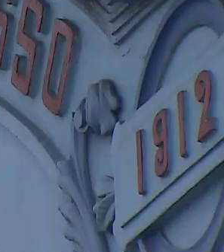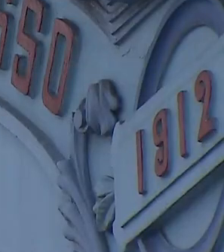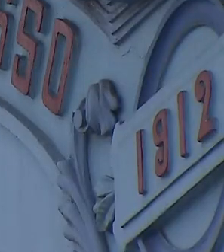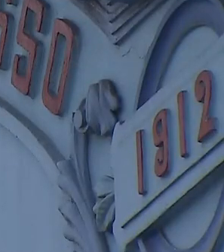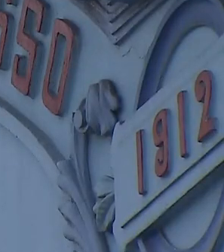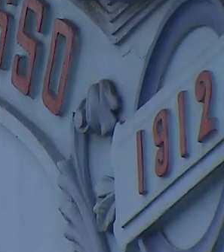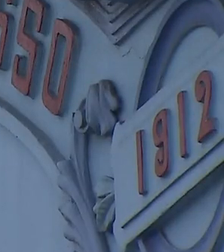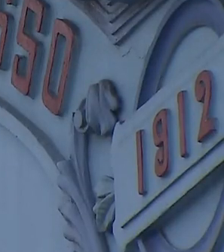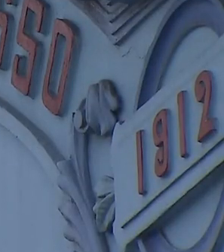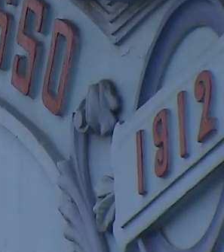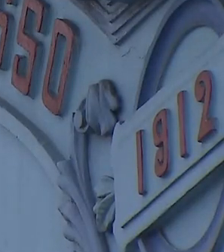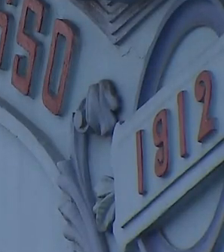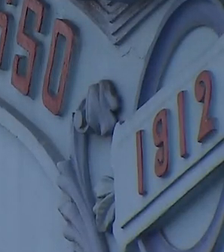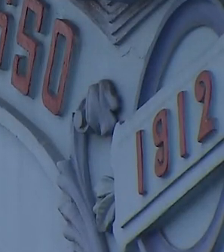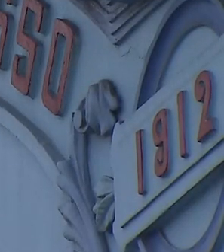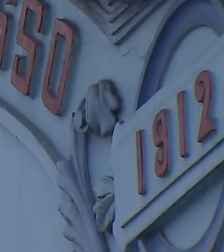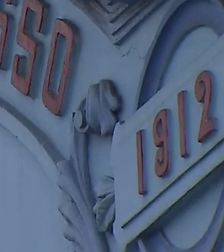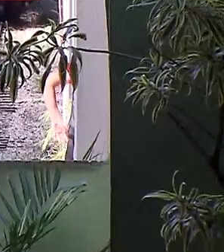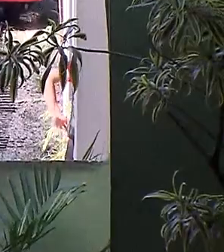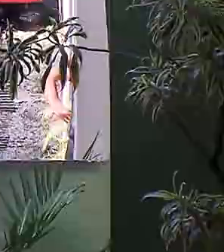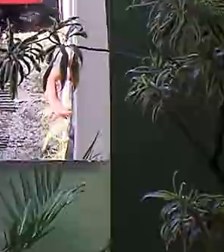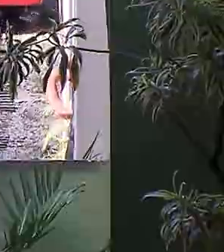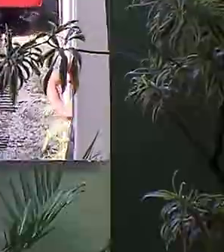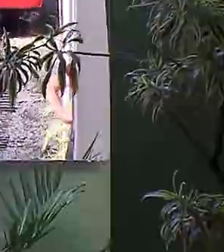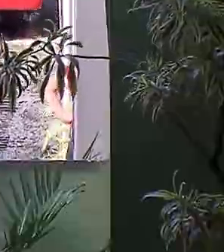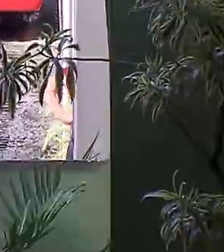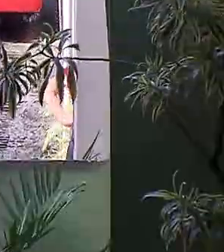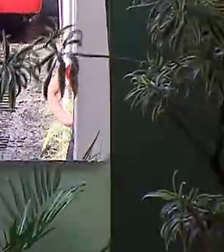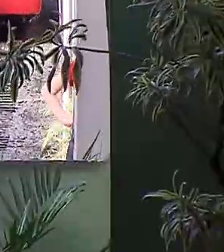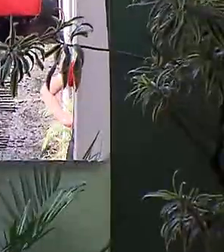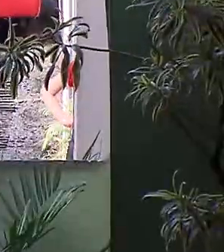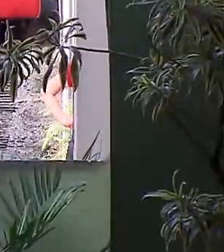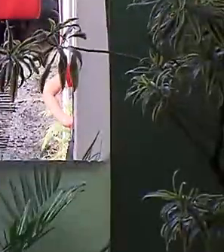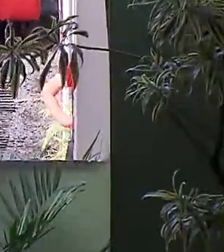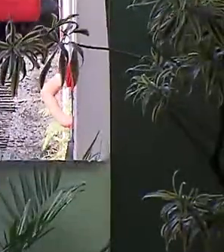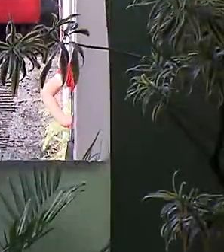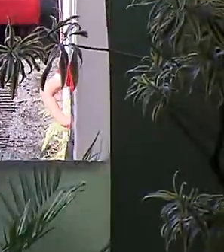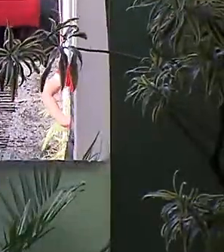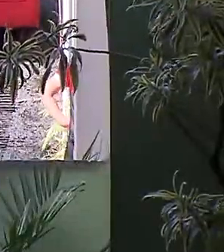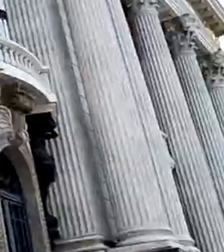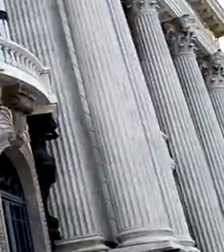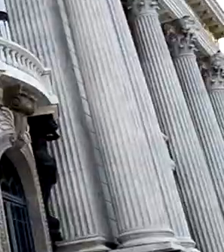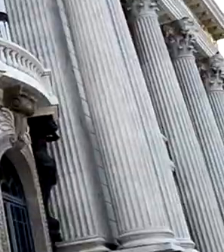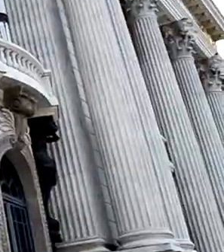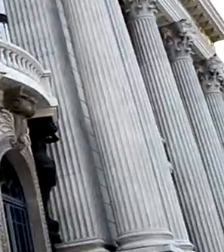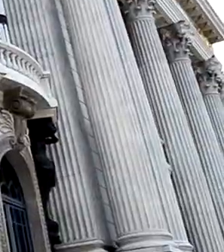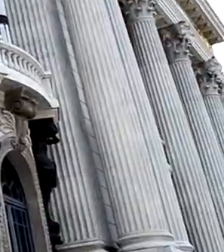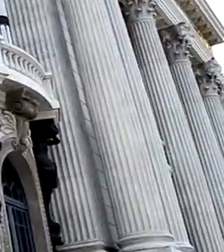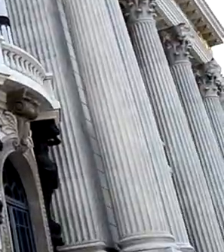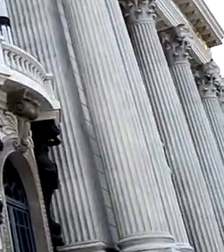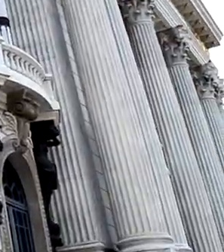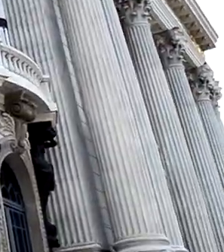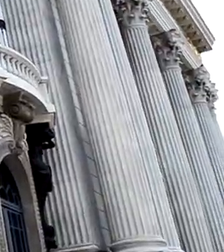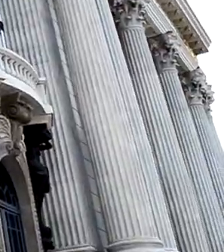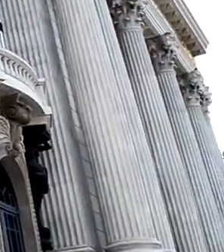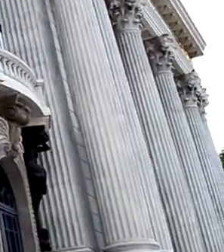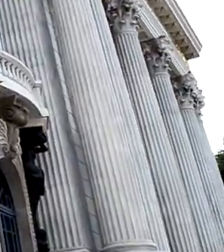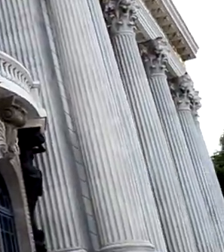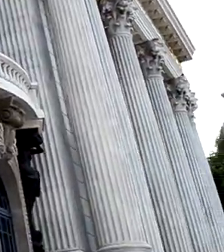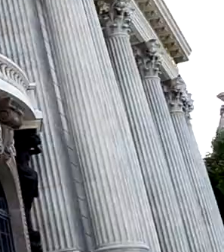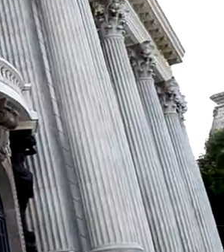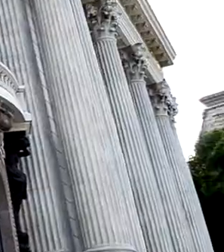E aí E aí E aí